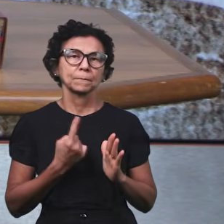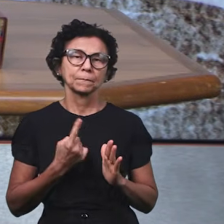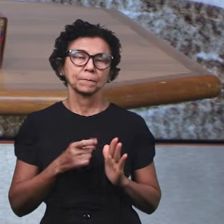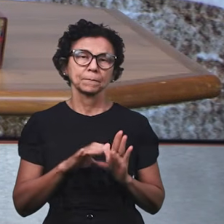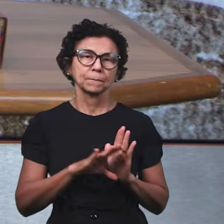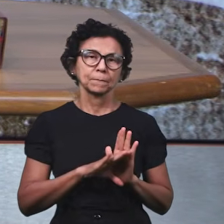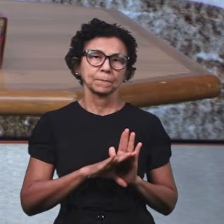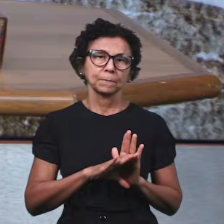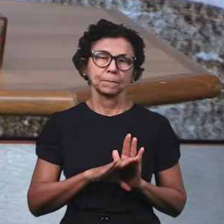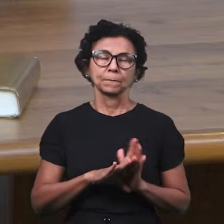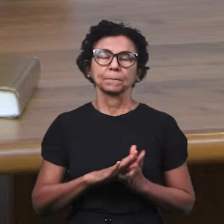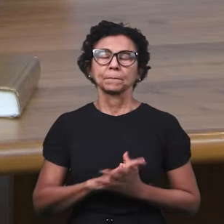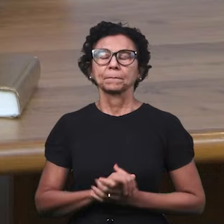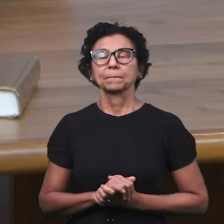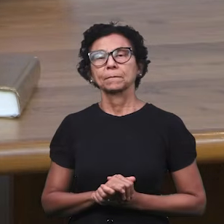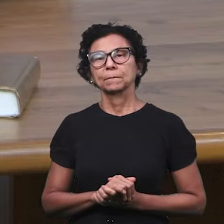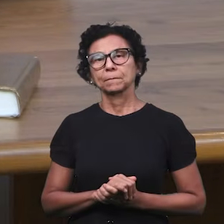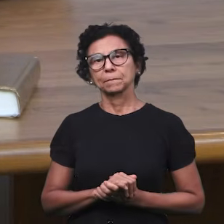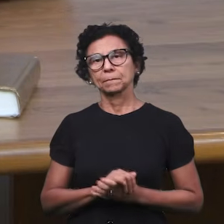de Ester.